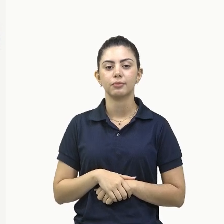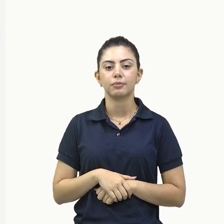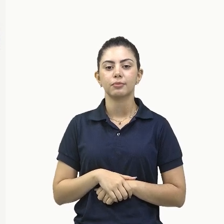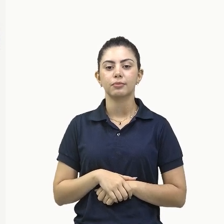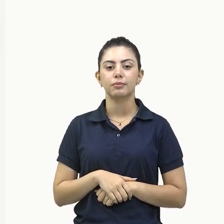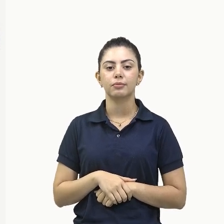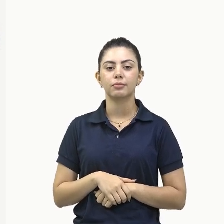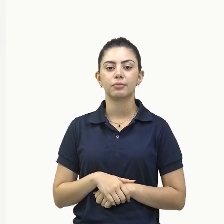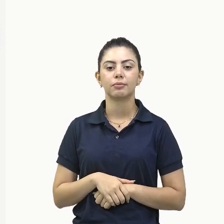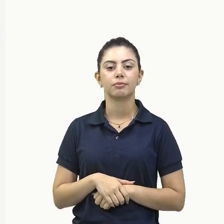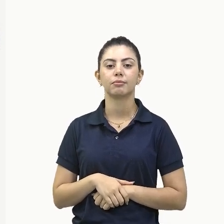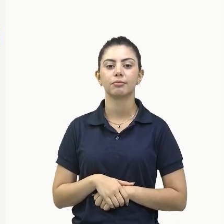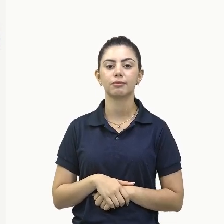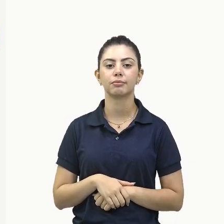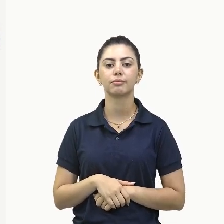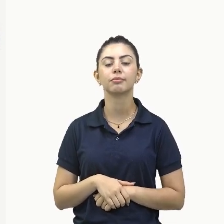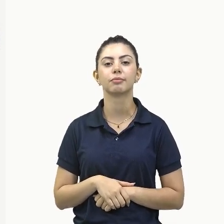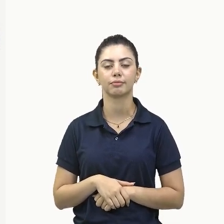Né?